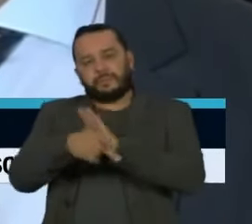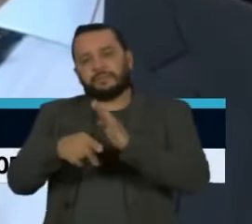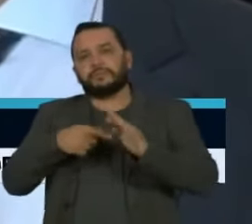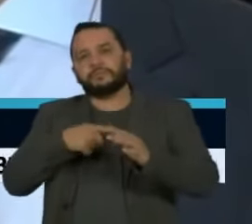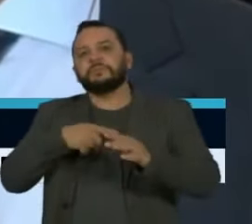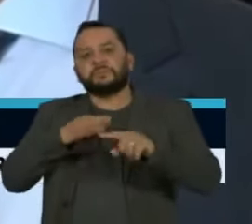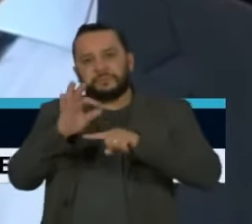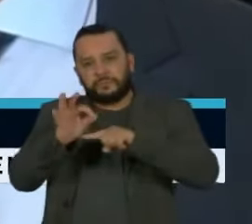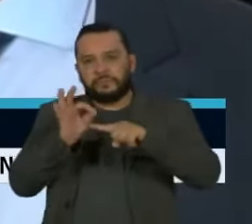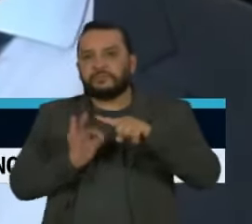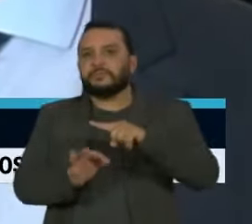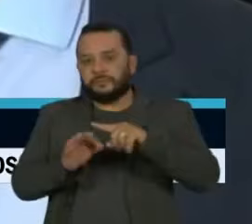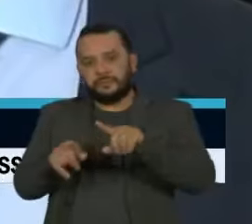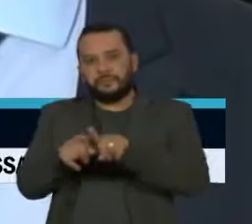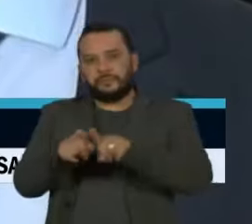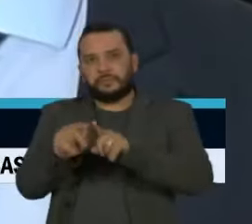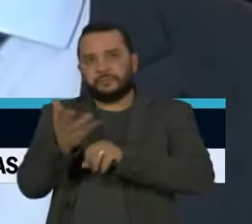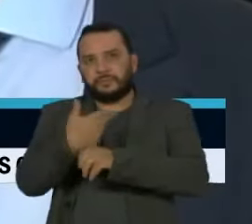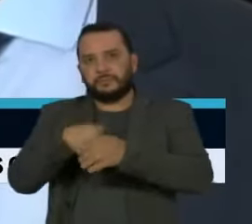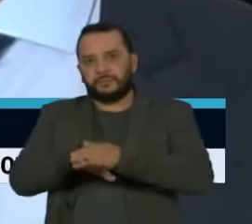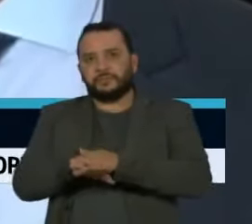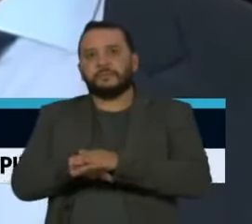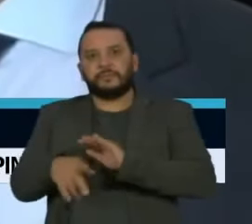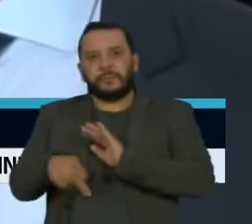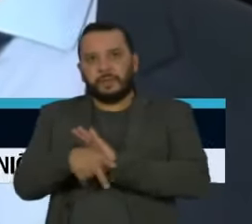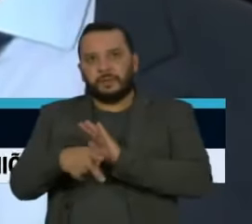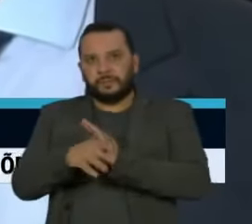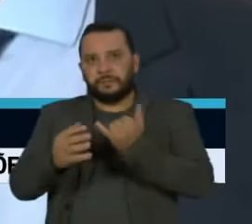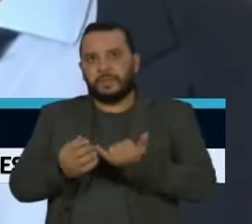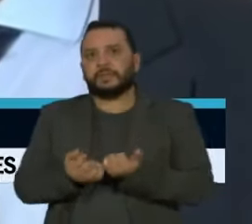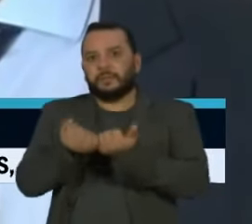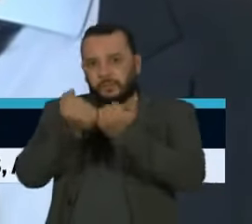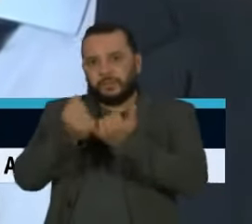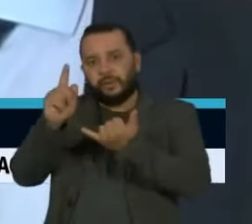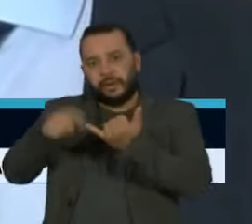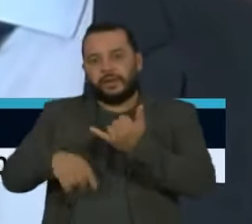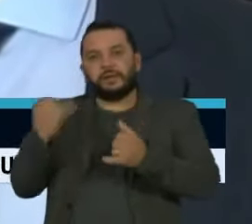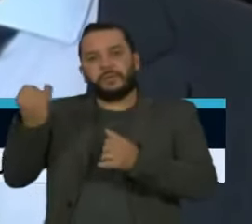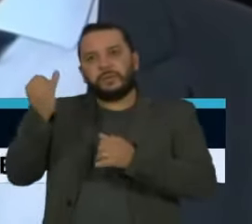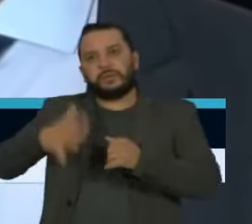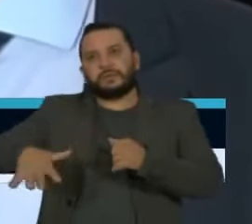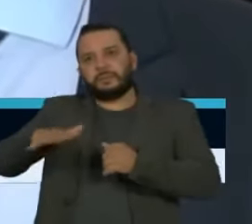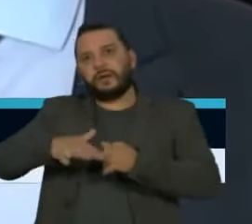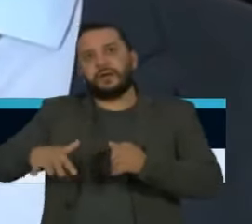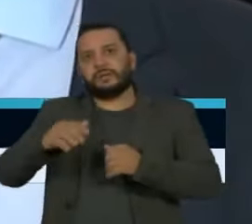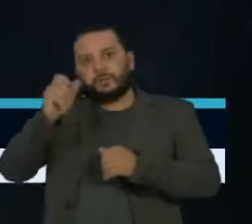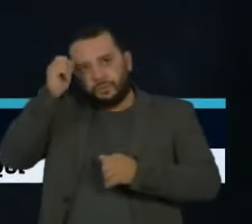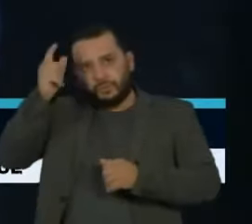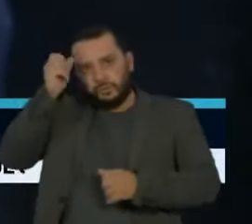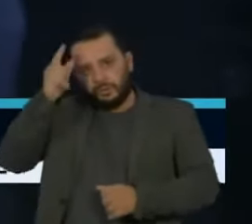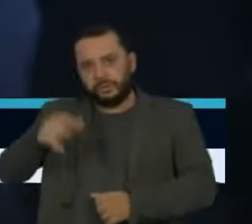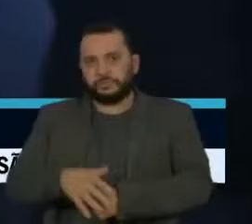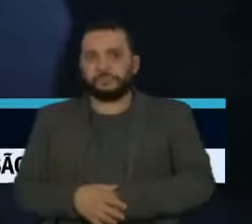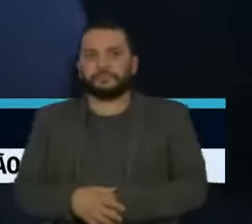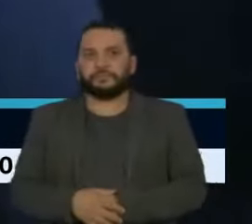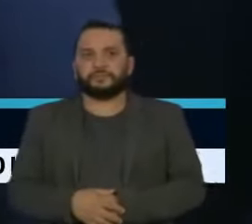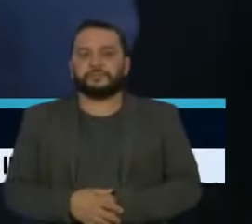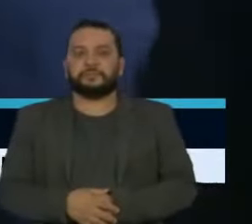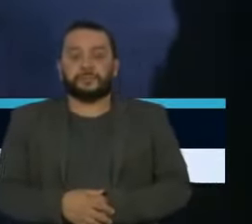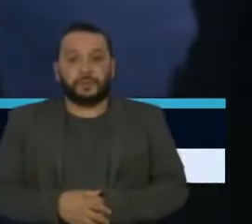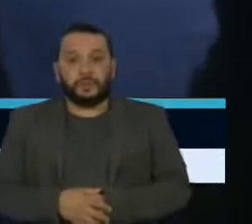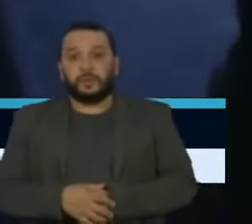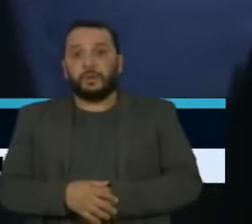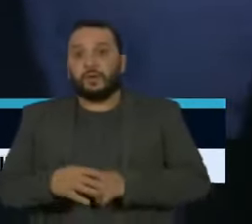seu acervo e principalmente o patrimônio público que é este importante espaço da nossa cultura. O mundo